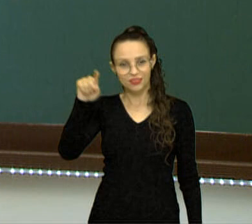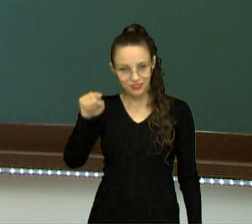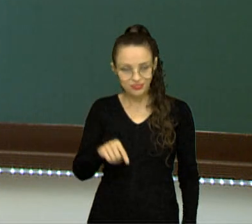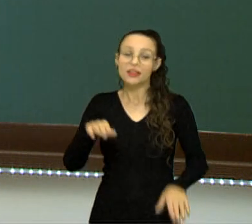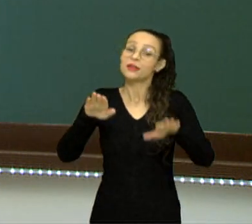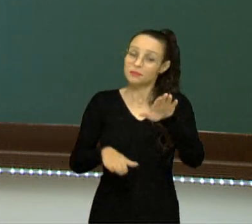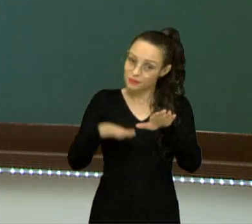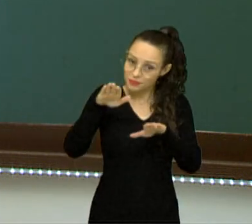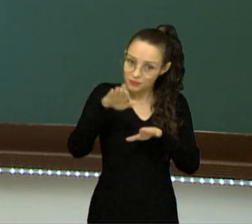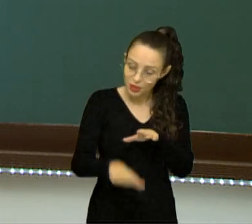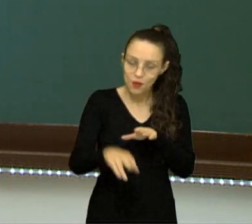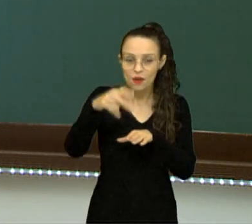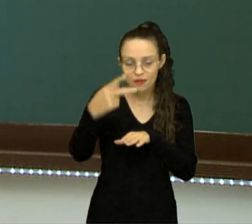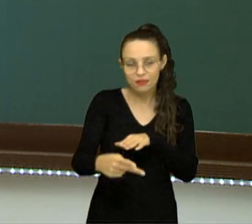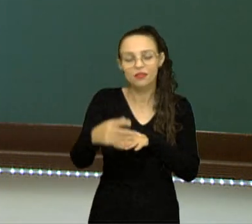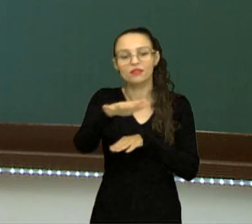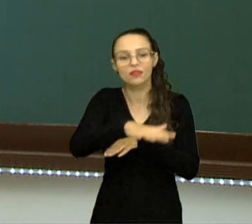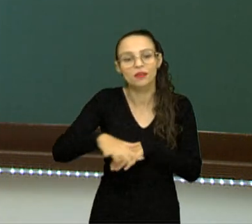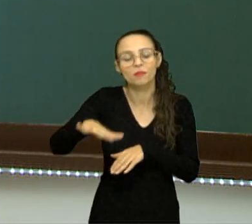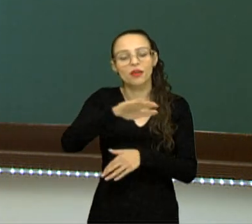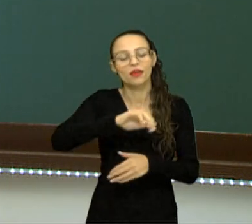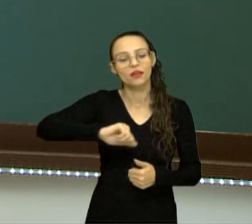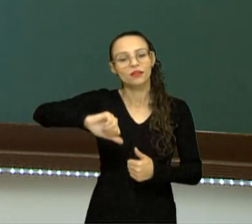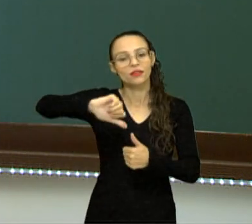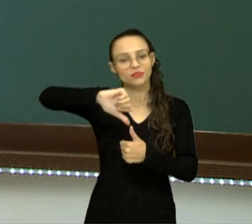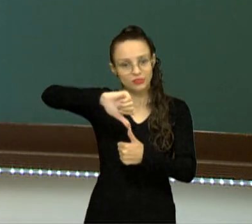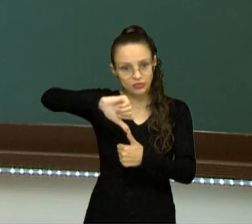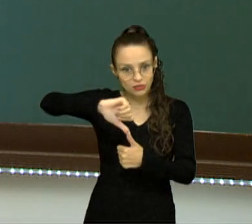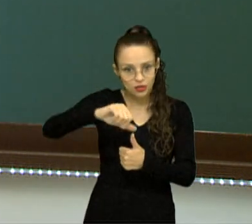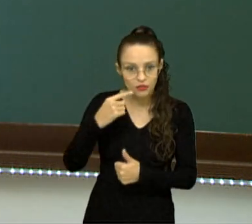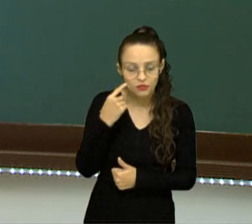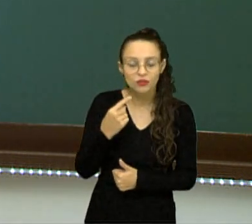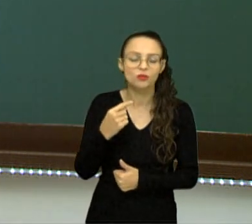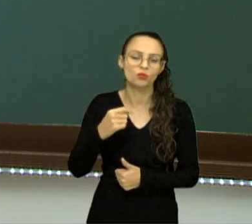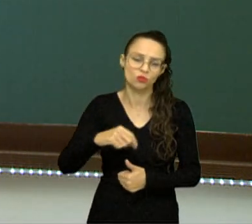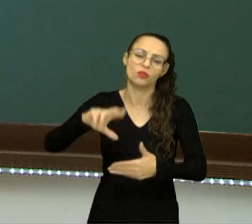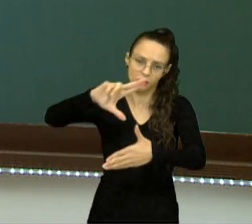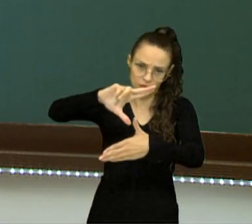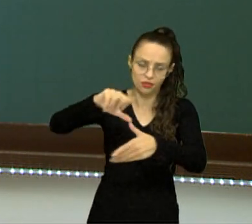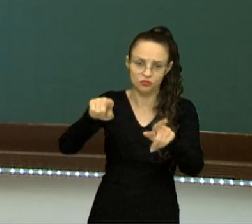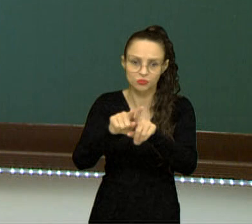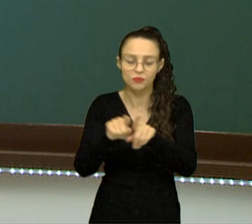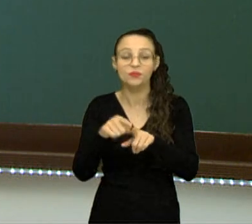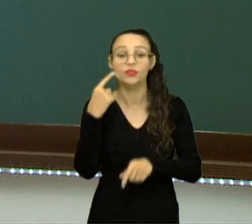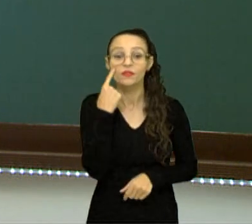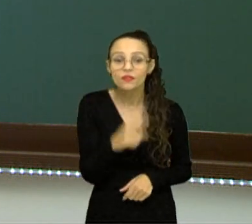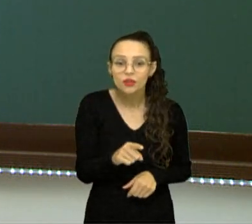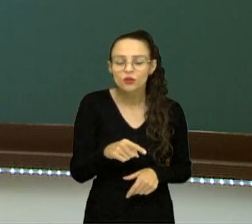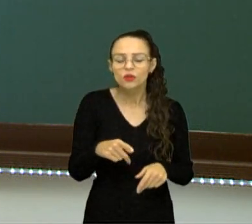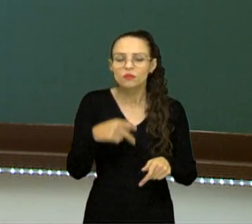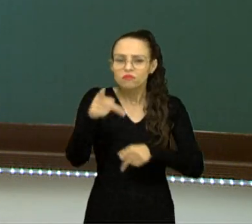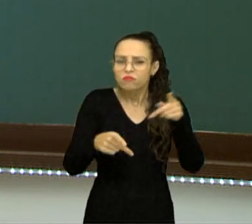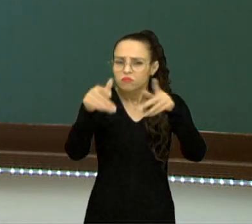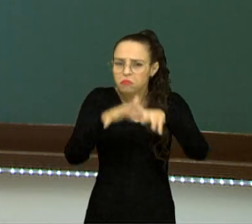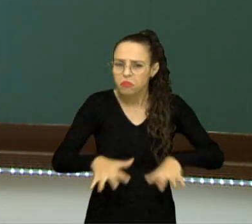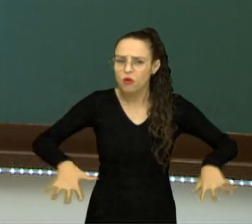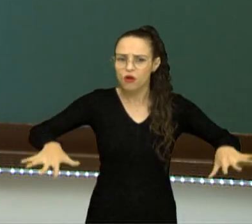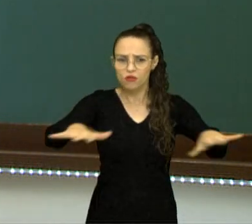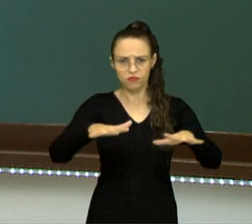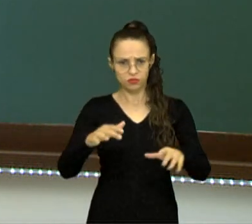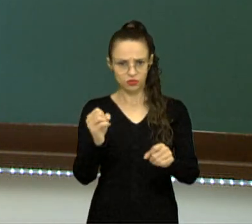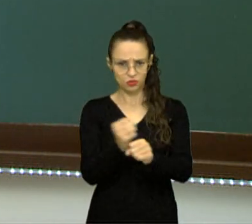pisaram na região da América Central e se deparou na América Latina, né? Também se depararam com civilizações que